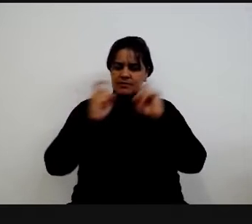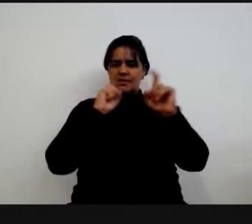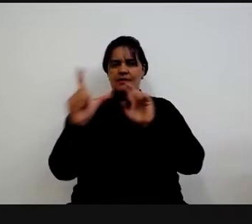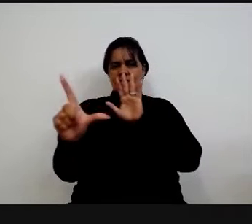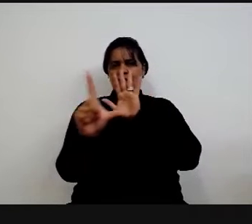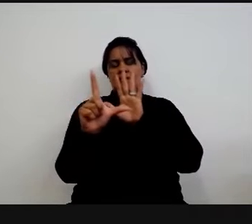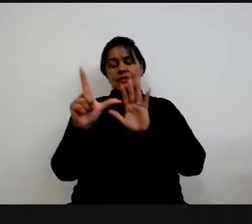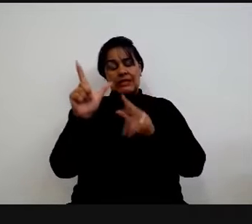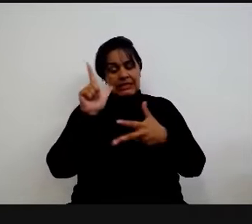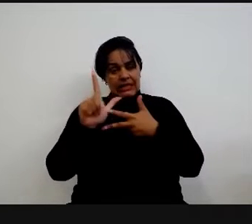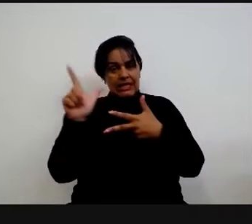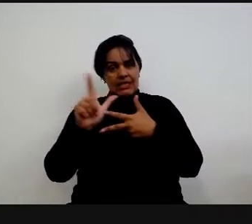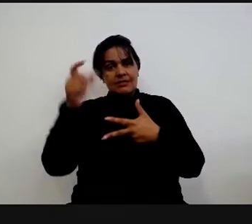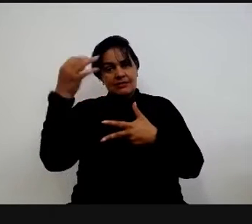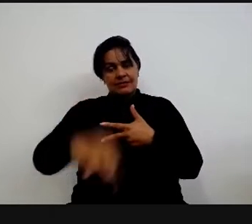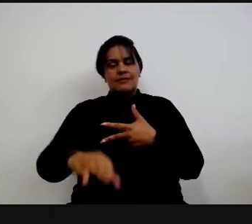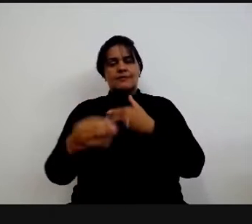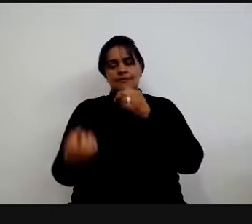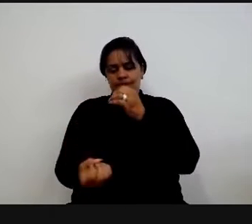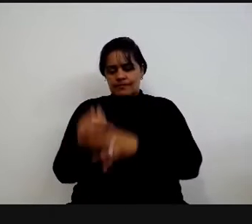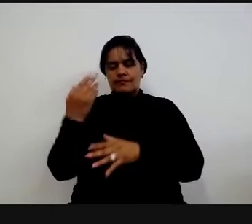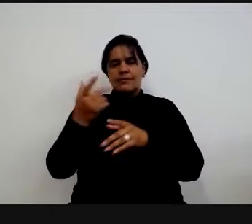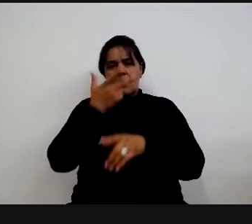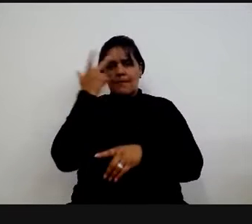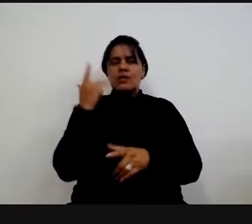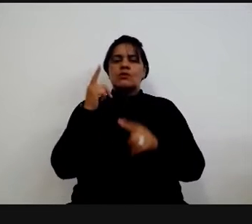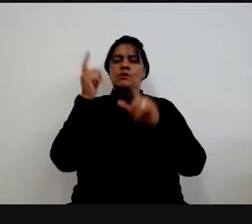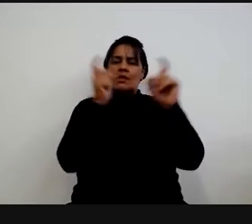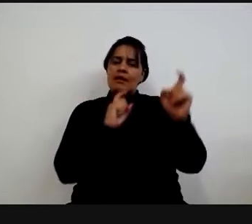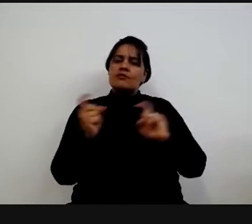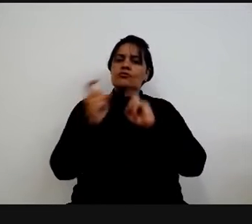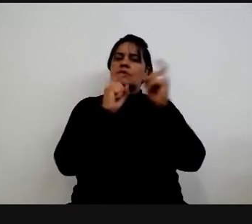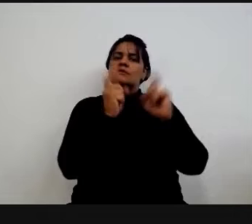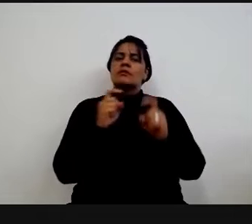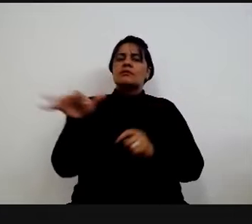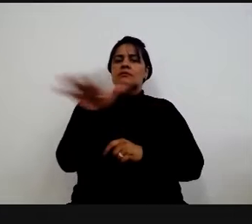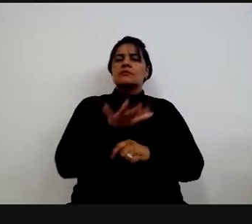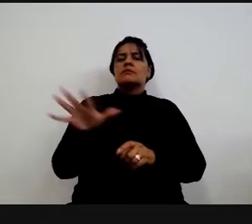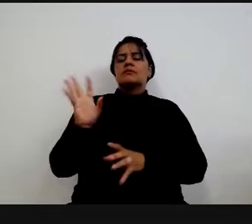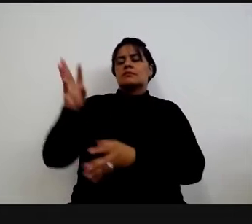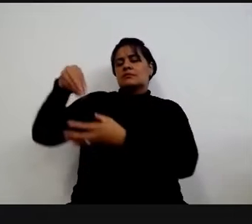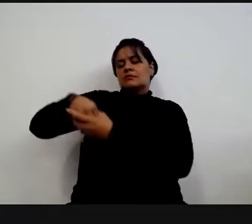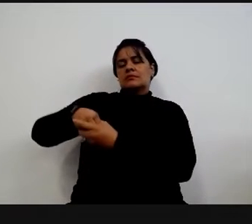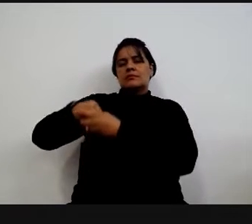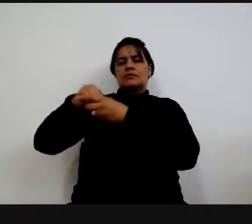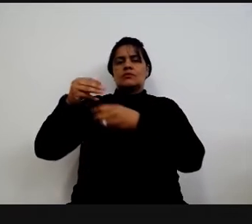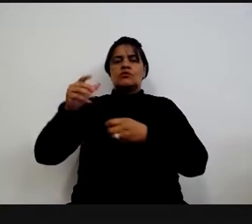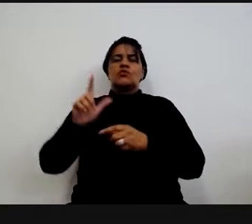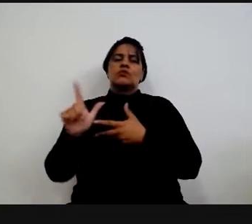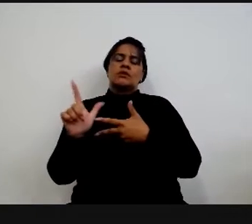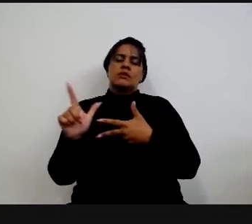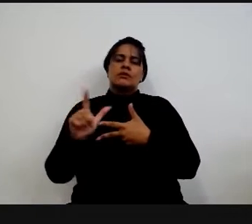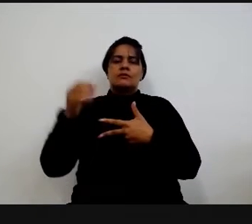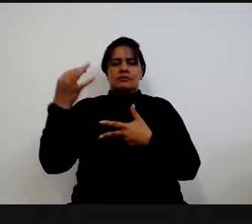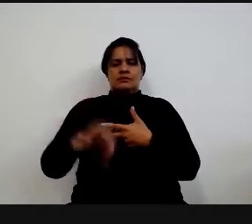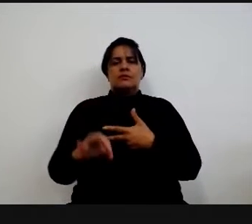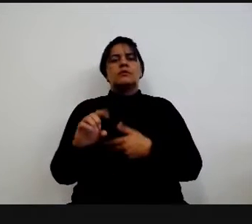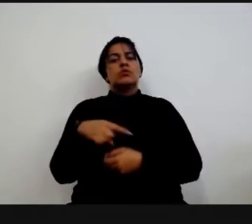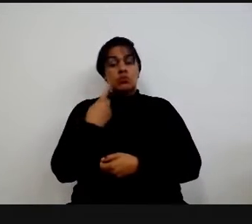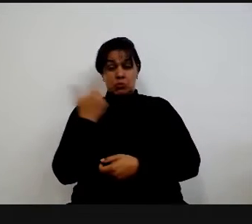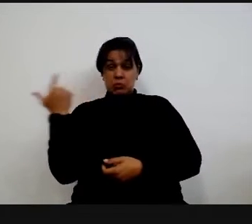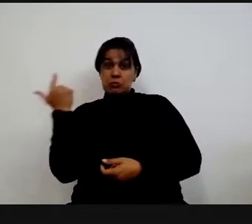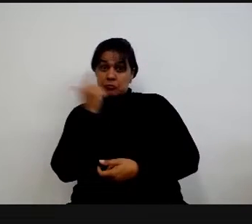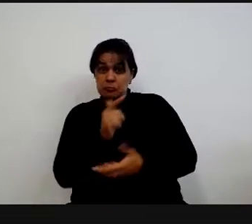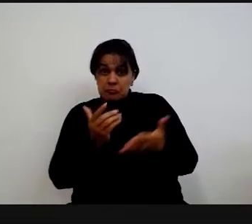legislativa para formar quadros para administradores das casas legislativas do Brasil. Eu acho que se nós